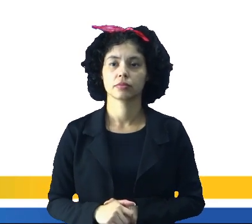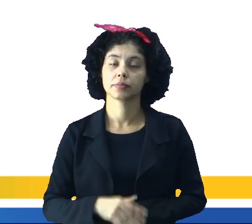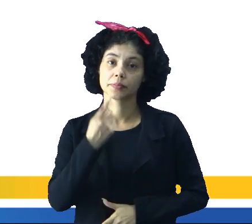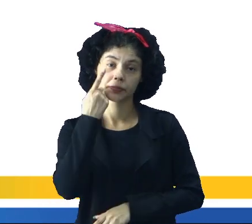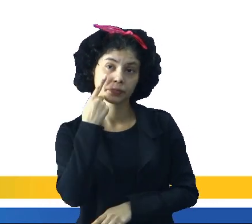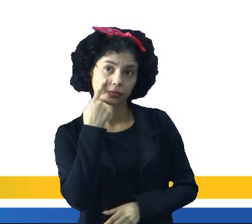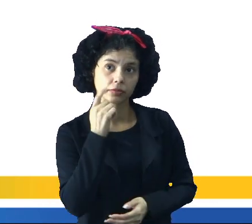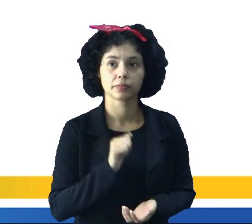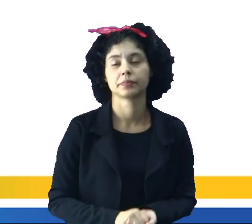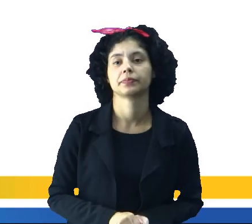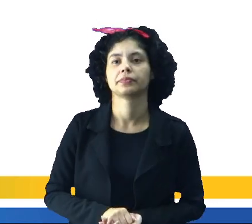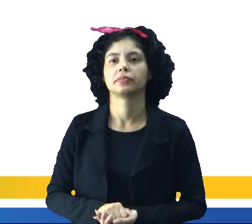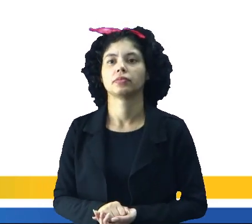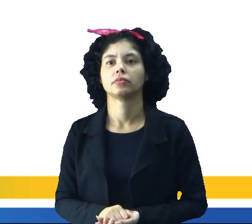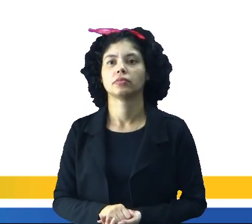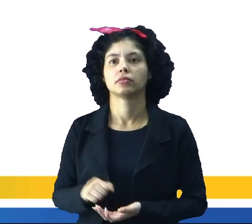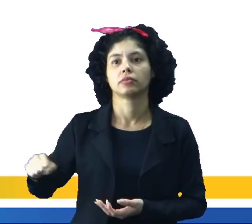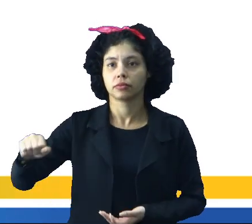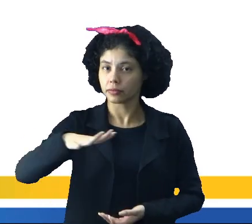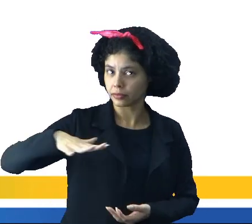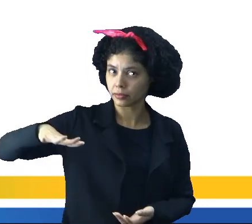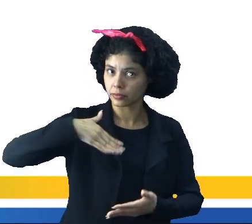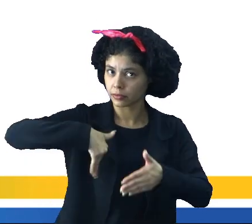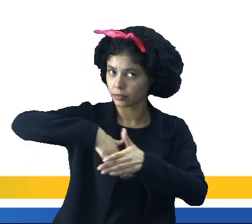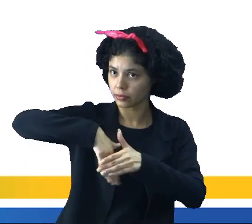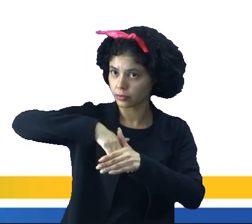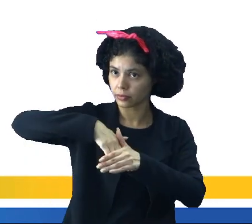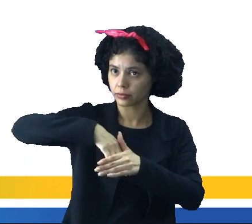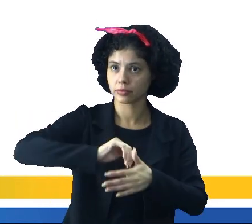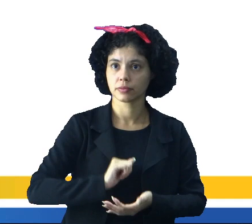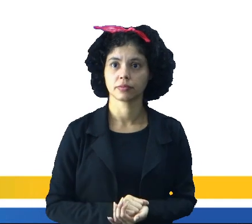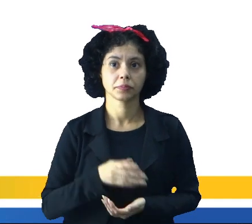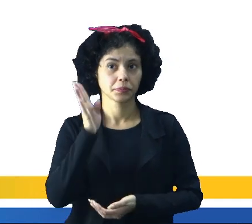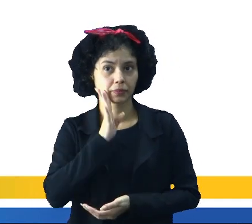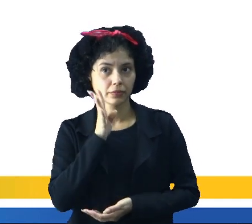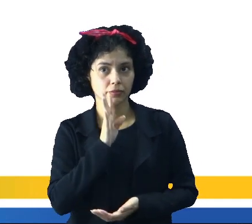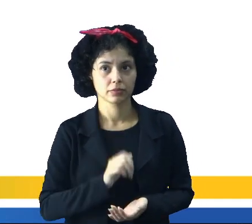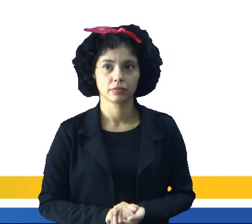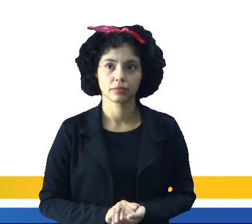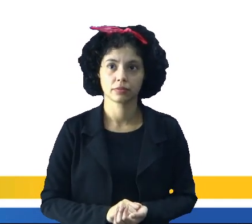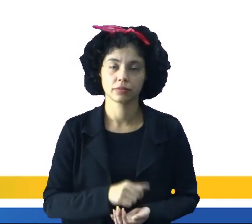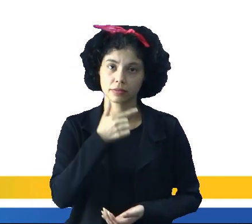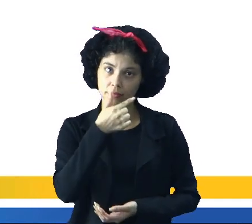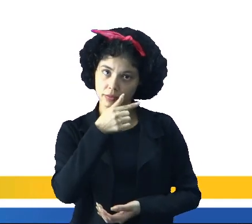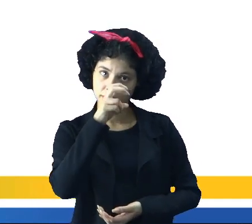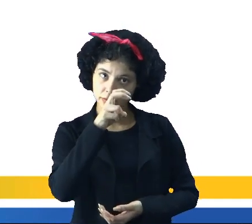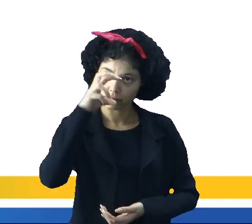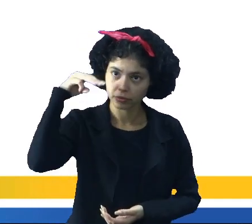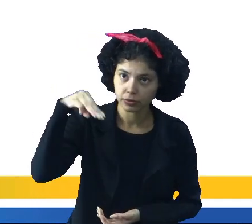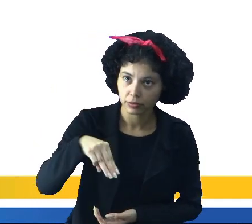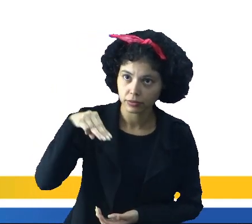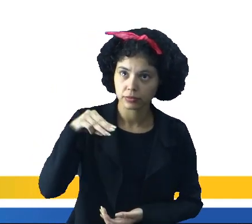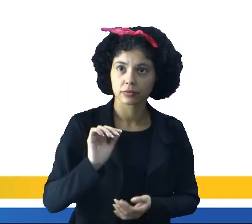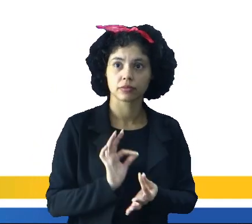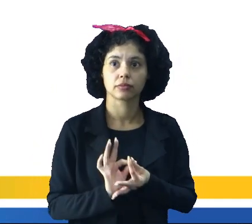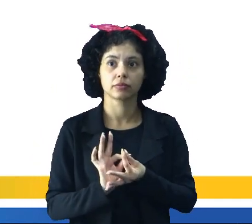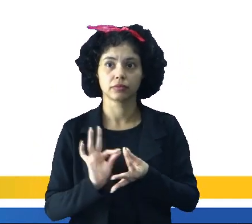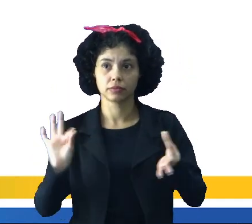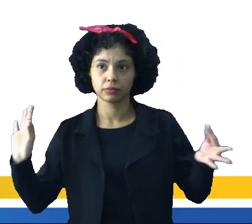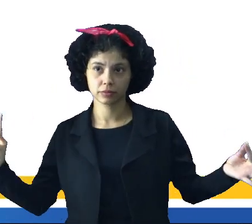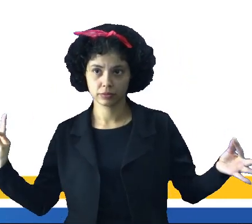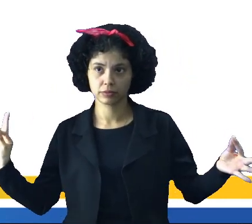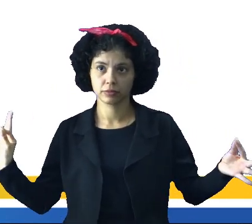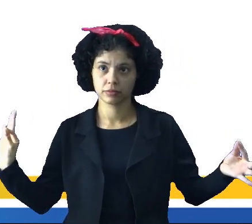Então, observa aí, olha, um campo de futebol, que legal. Um campo de futebol possui 75 metros